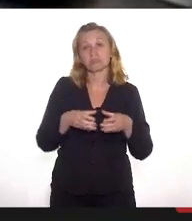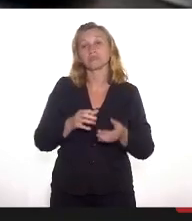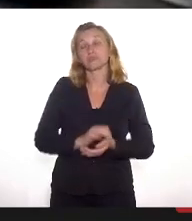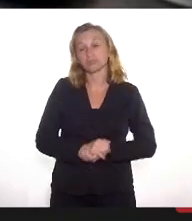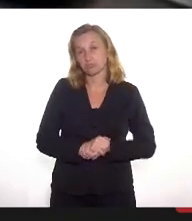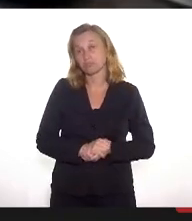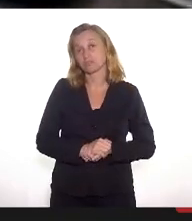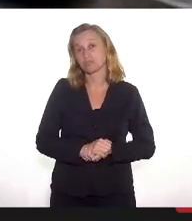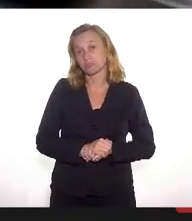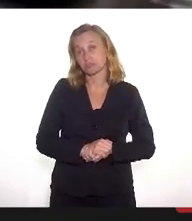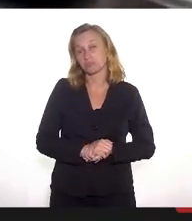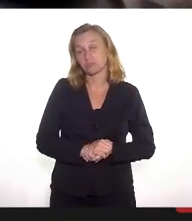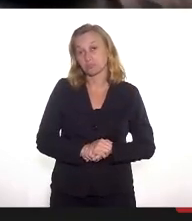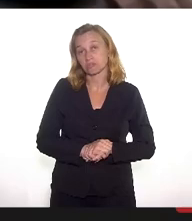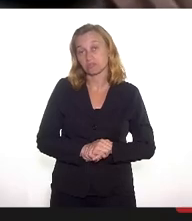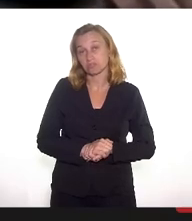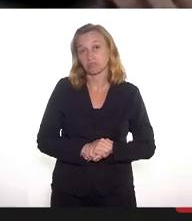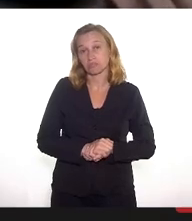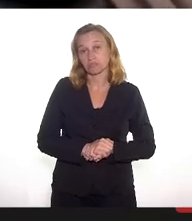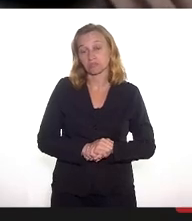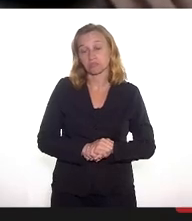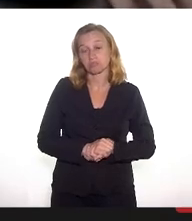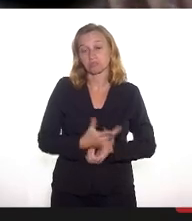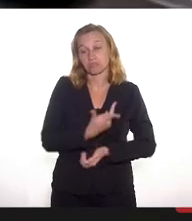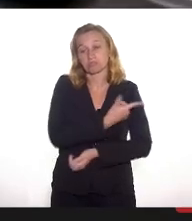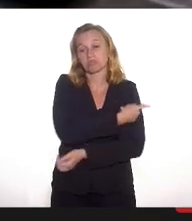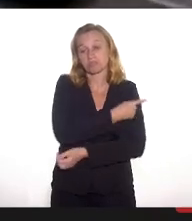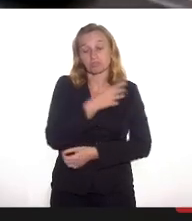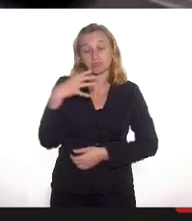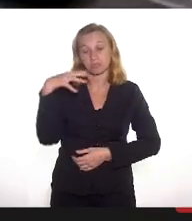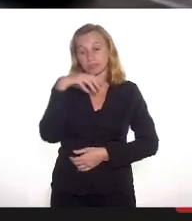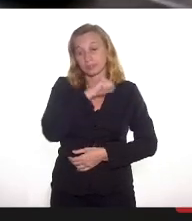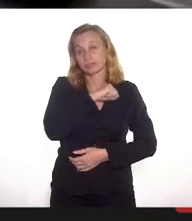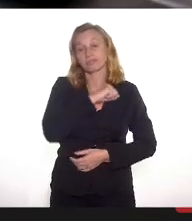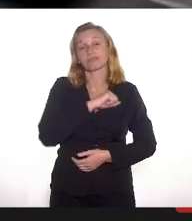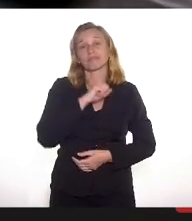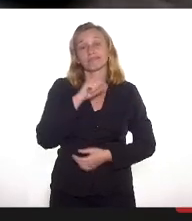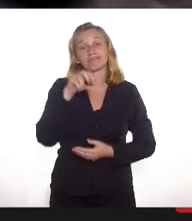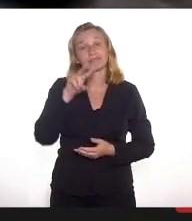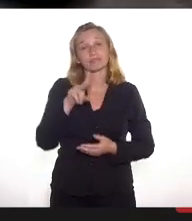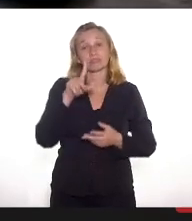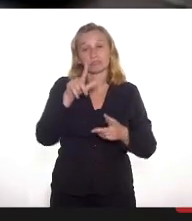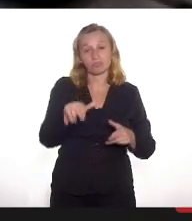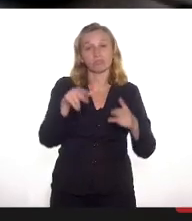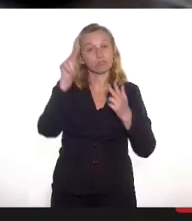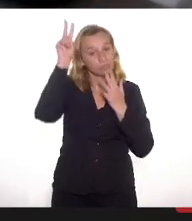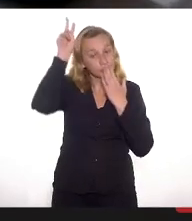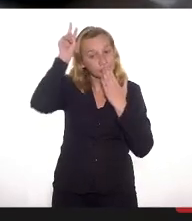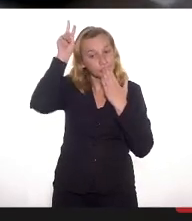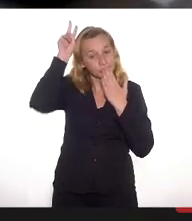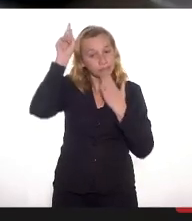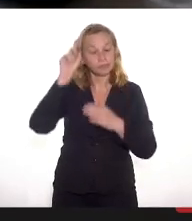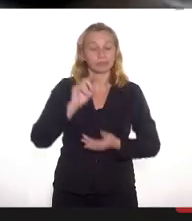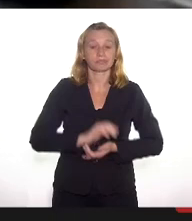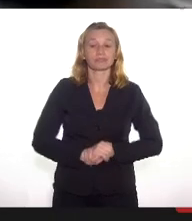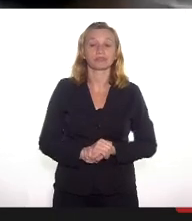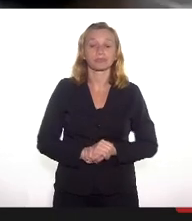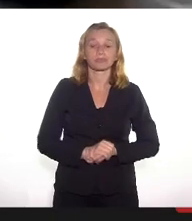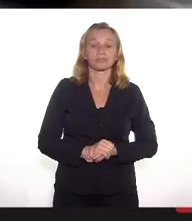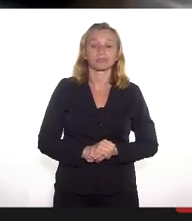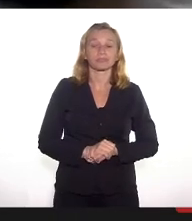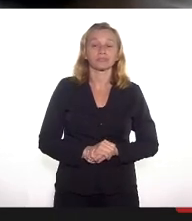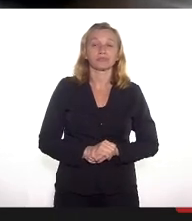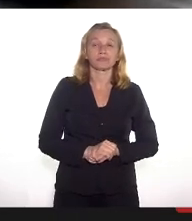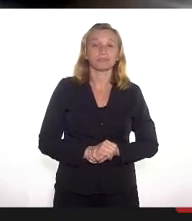vulneráveis de um realidade social para serem atendidas entre a tradição corvids nessa etc Então esse critério ele é